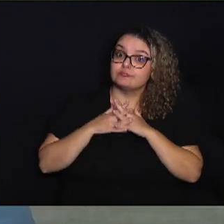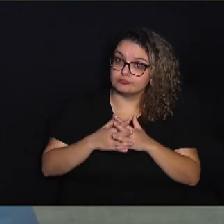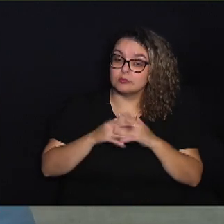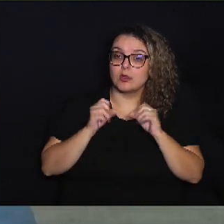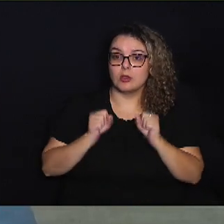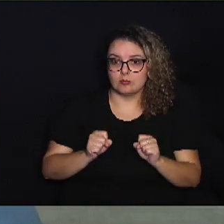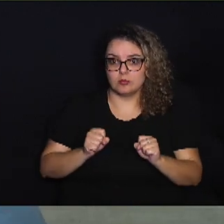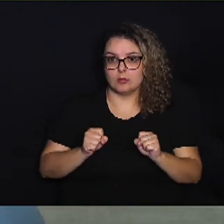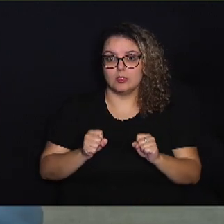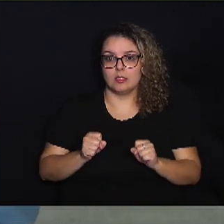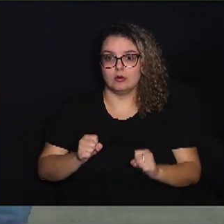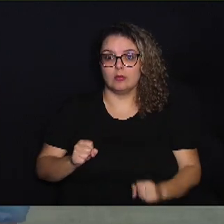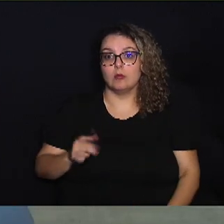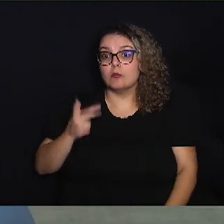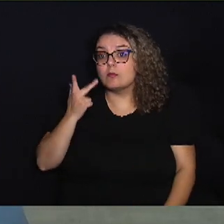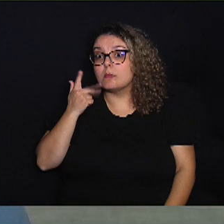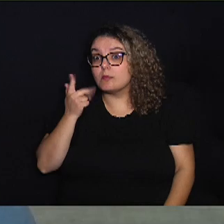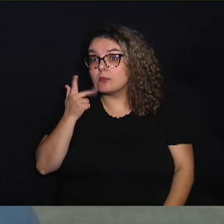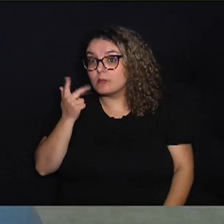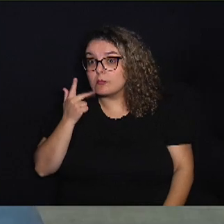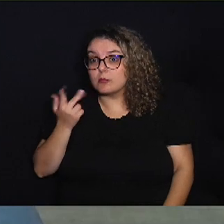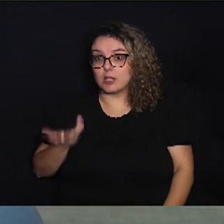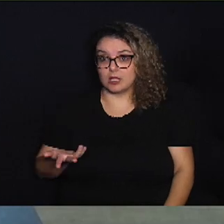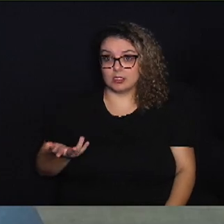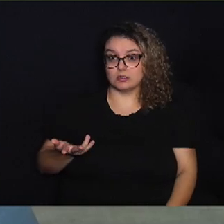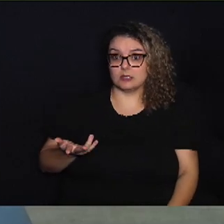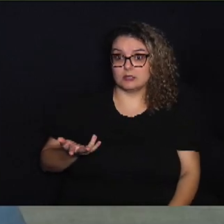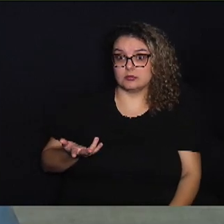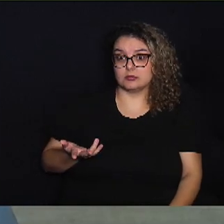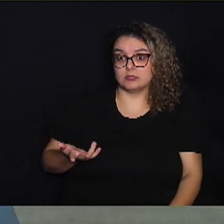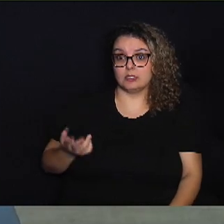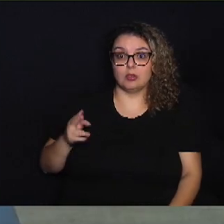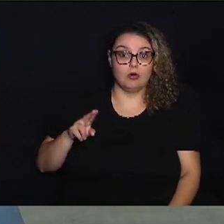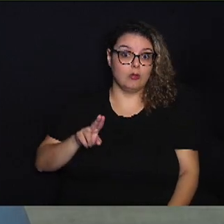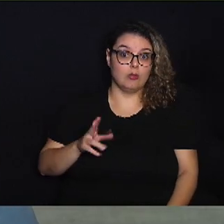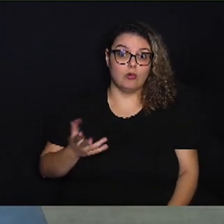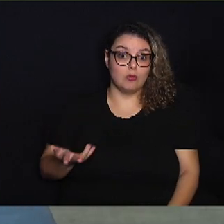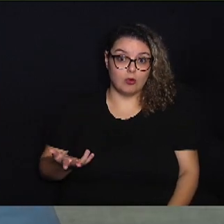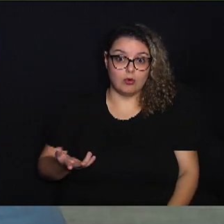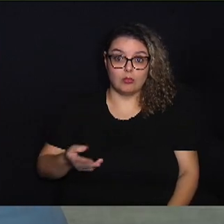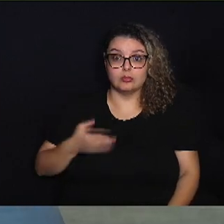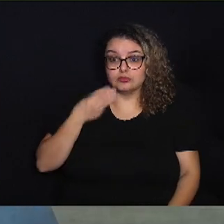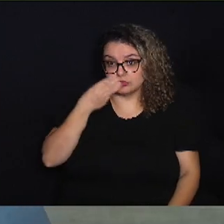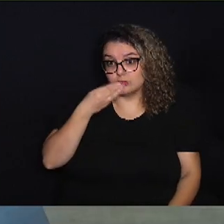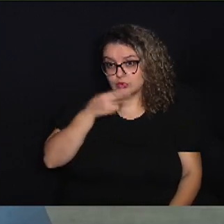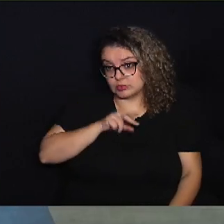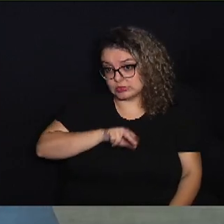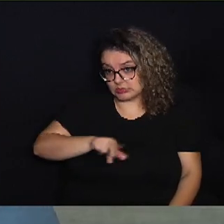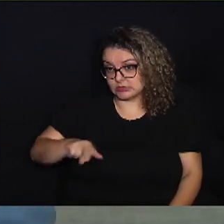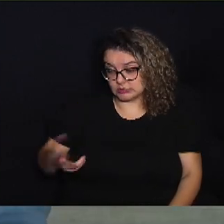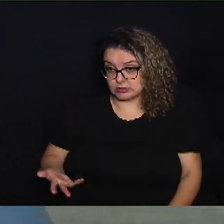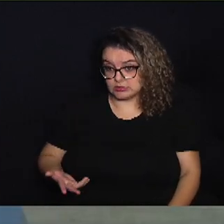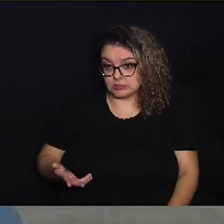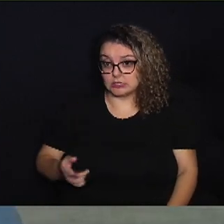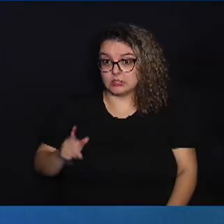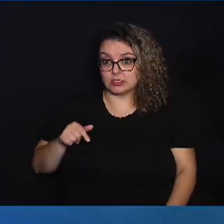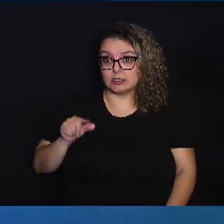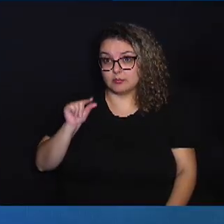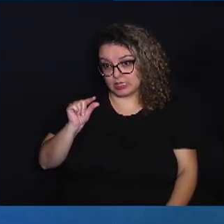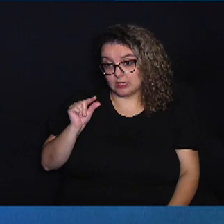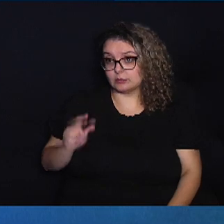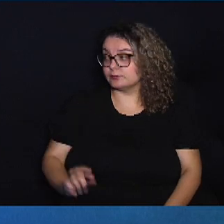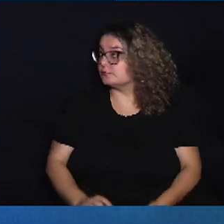com aquelas balas ou aqueles doces que são as balinhas